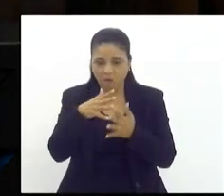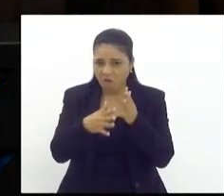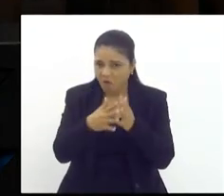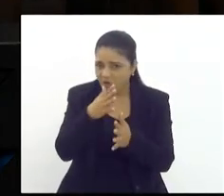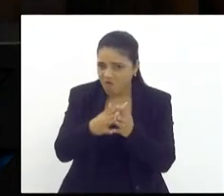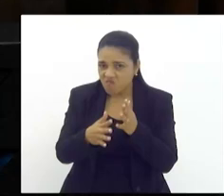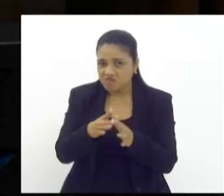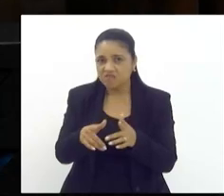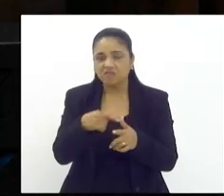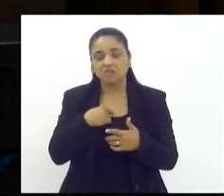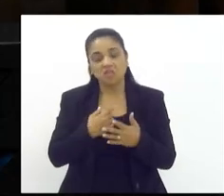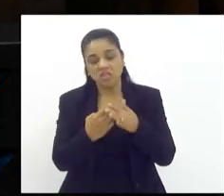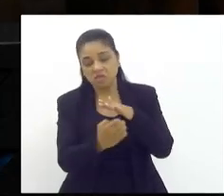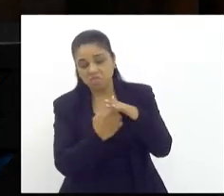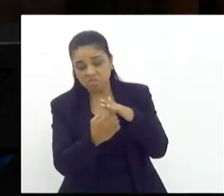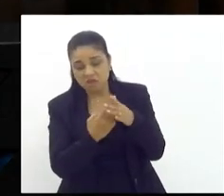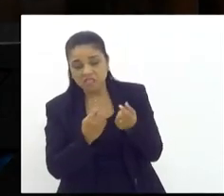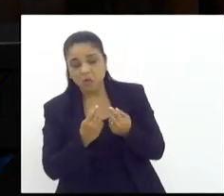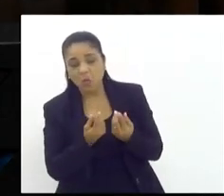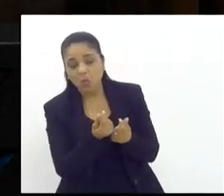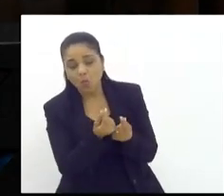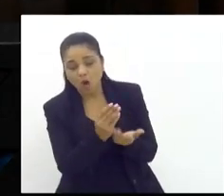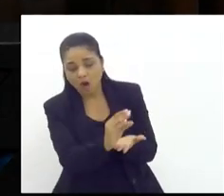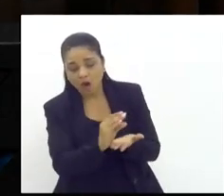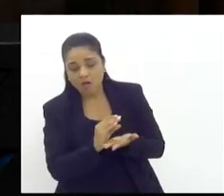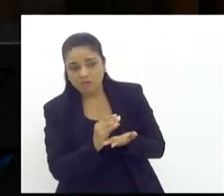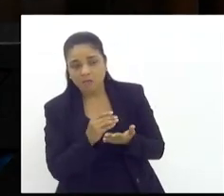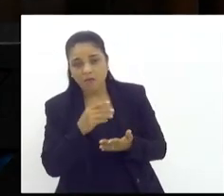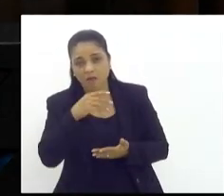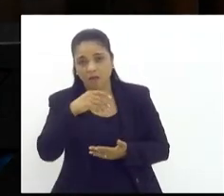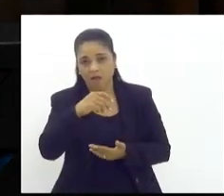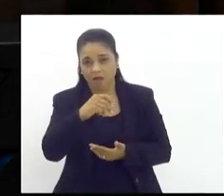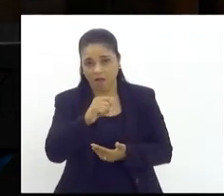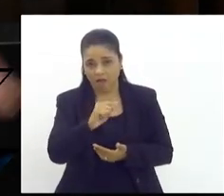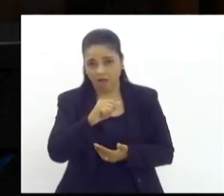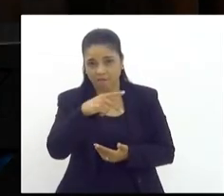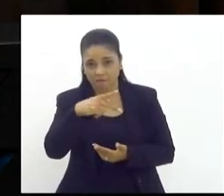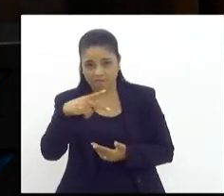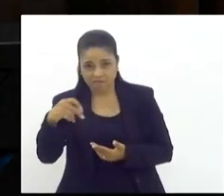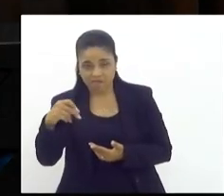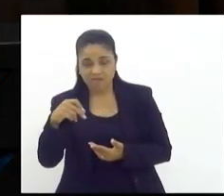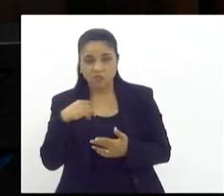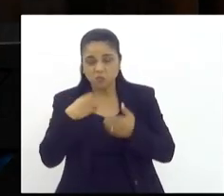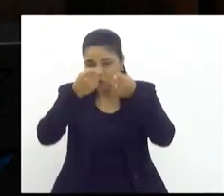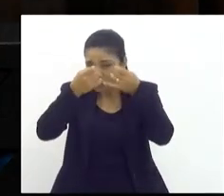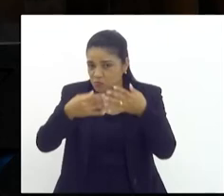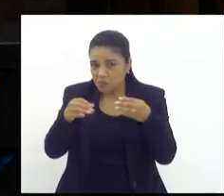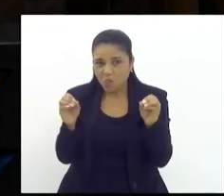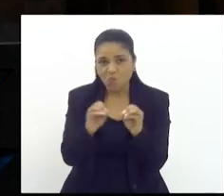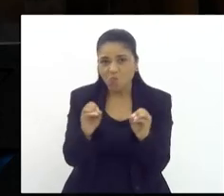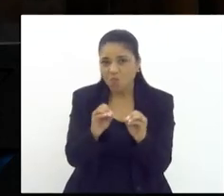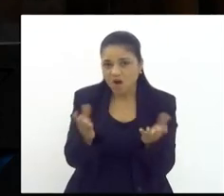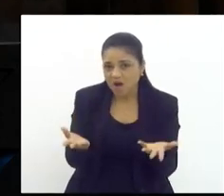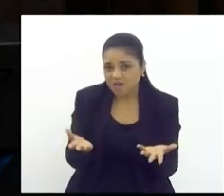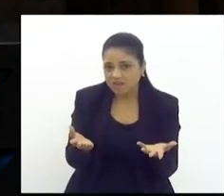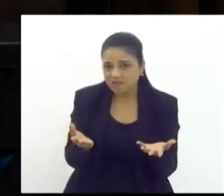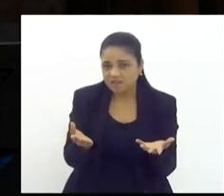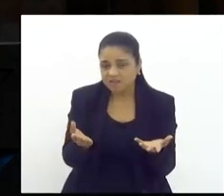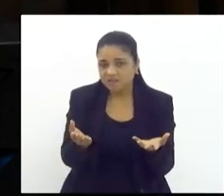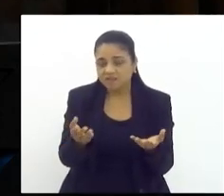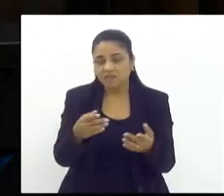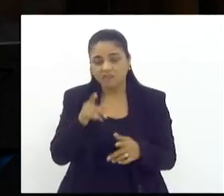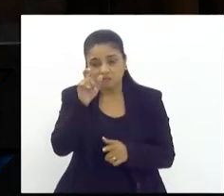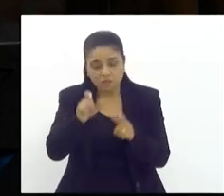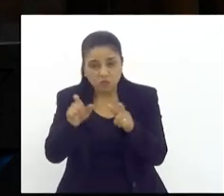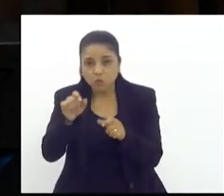contrato para ver o que aconteceu essas empresas recebem para aquela bagunça que aquele aplicativo é aquele atendimento que não explica nada para ninguém e as pessoas ali